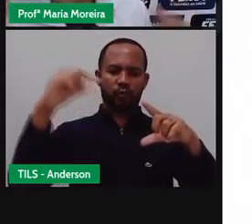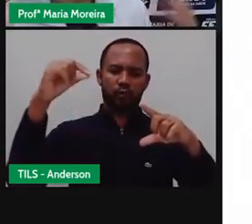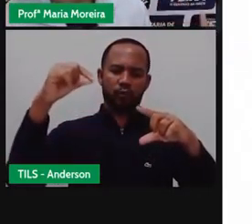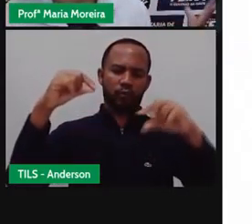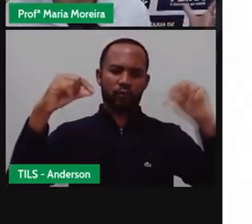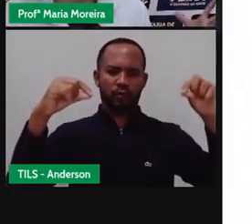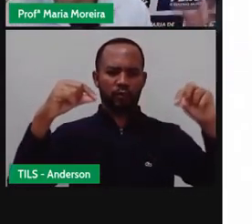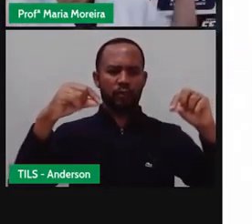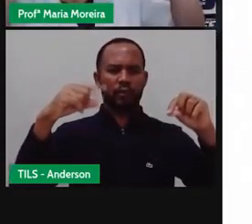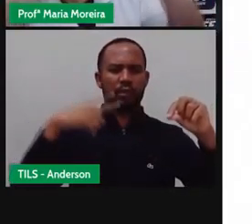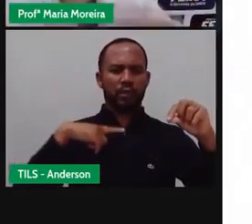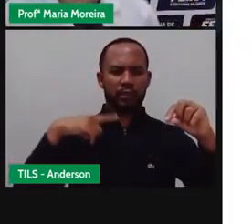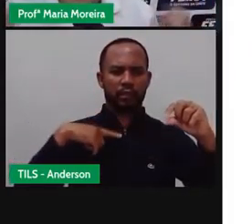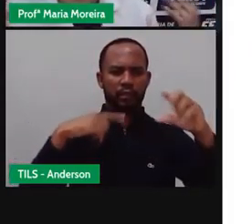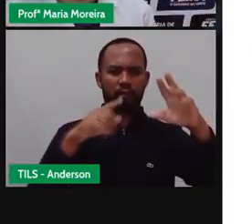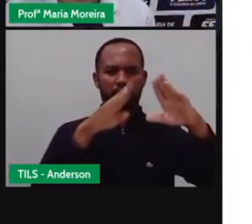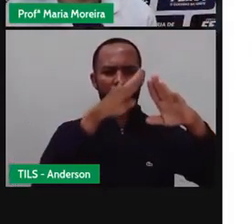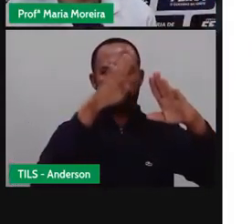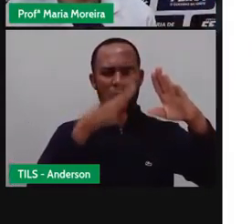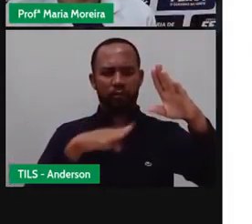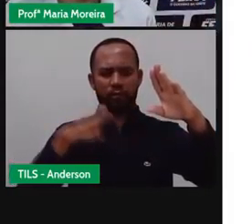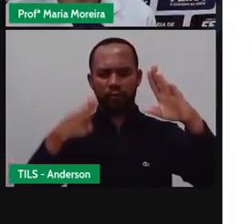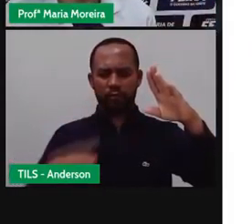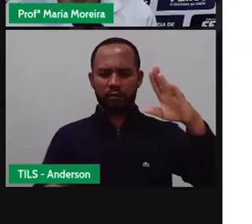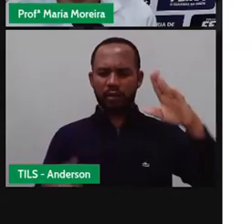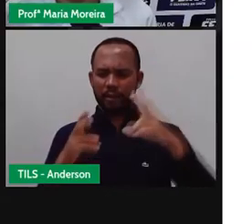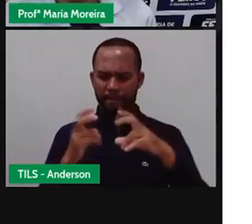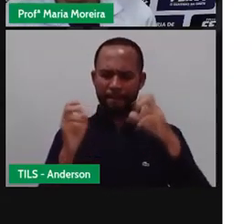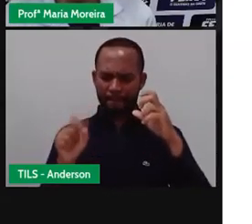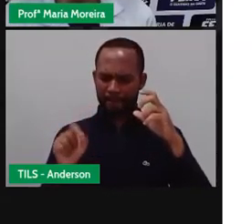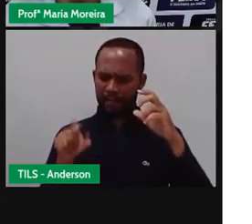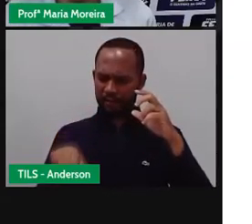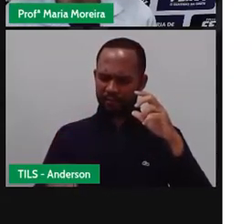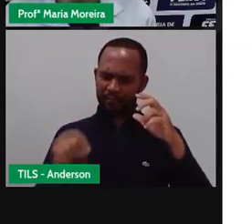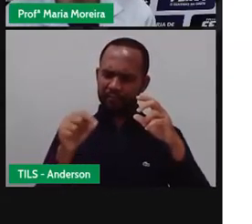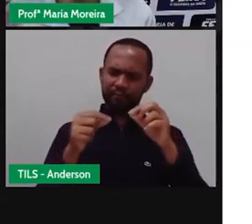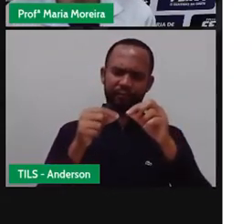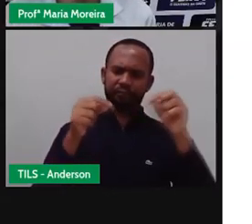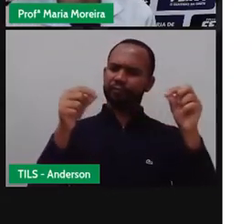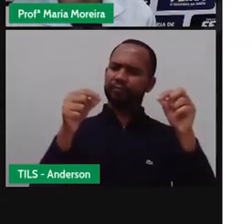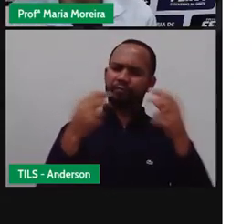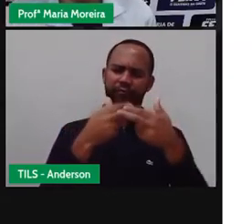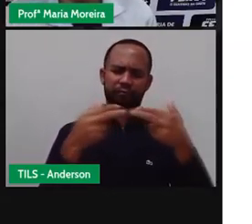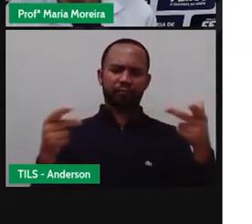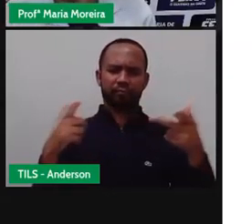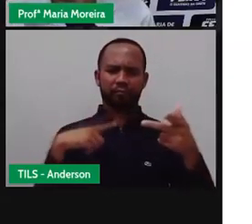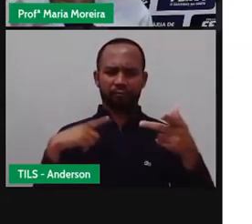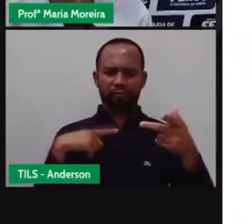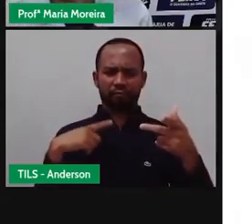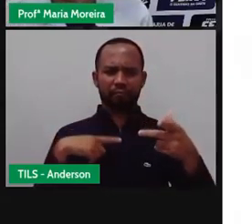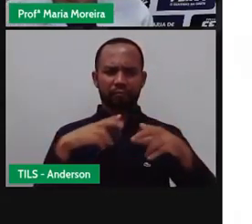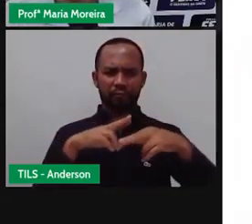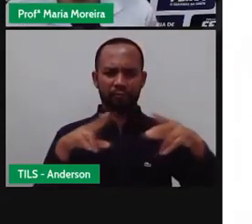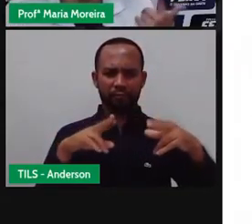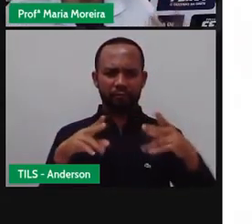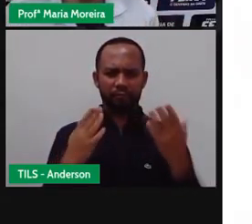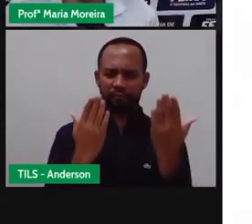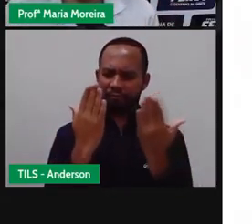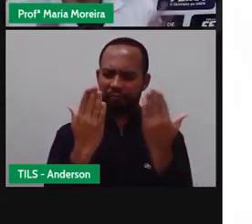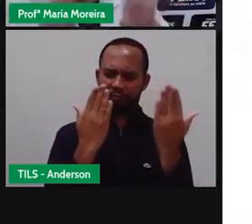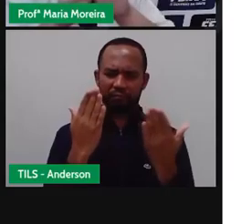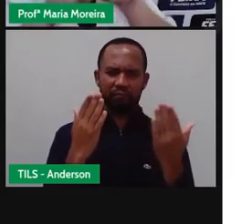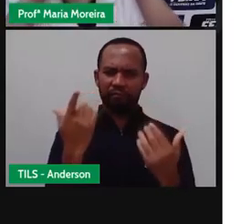Comece a observar aí, né? Fora o seu corpo, que ele é simétrico. Mas comece a olhar as coisas que estão ao seu redor. O que é simétrico? O que é que